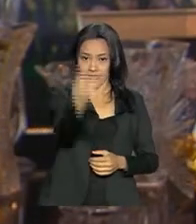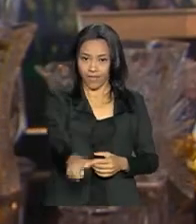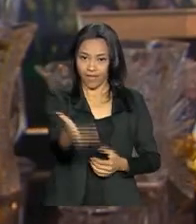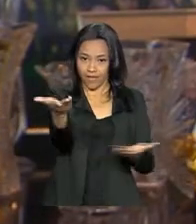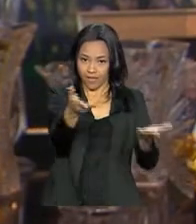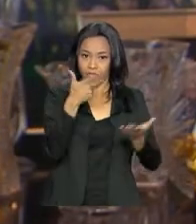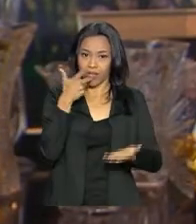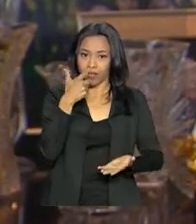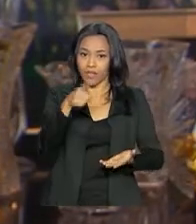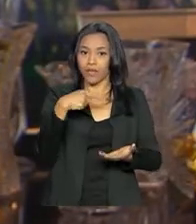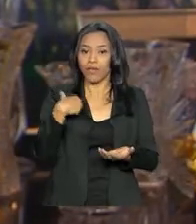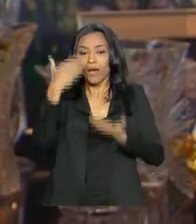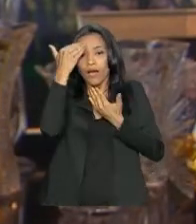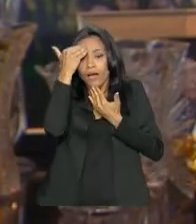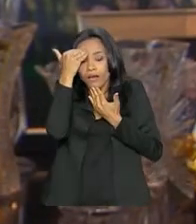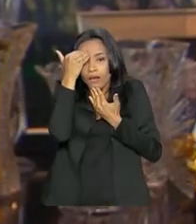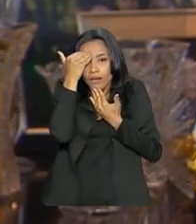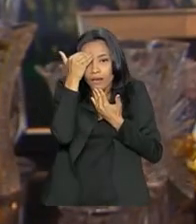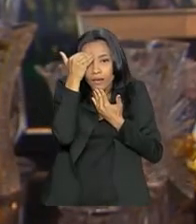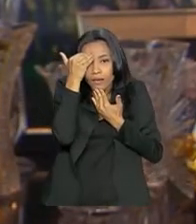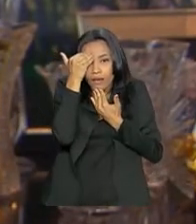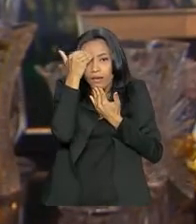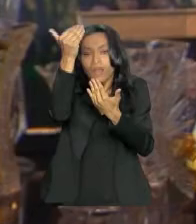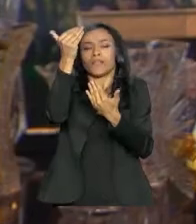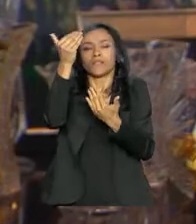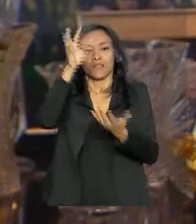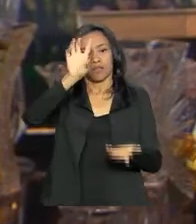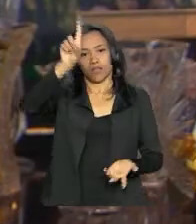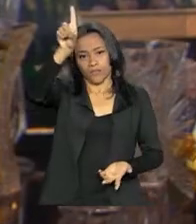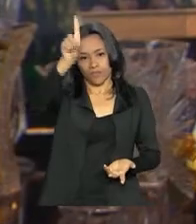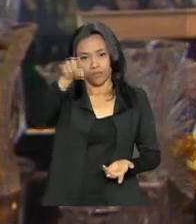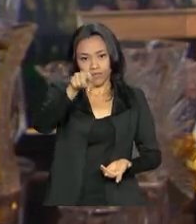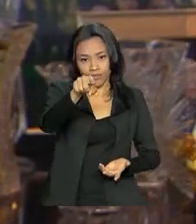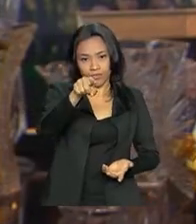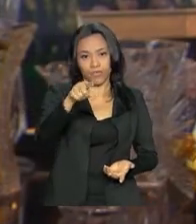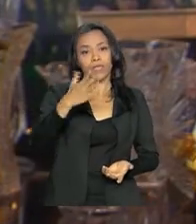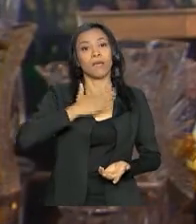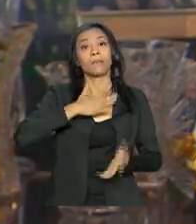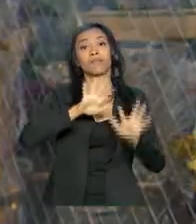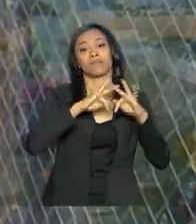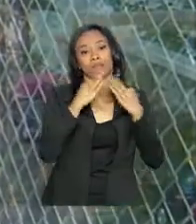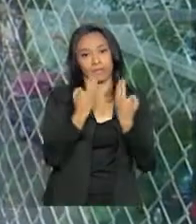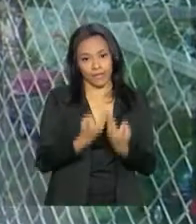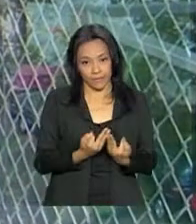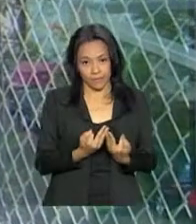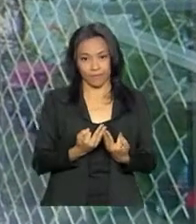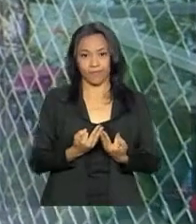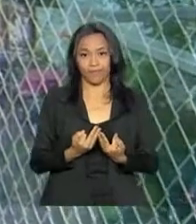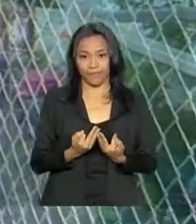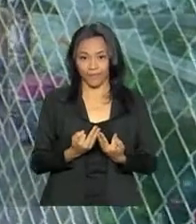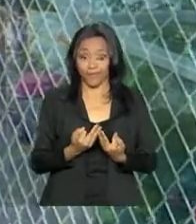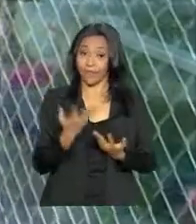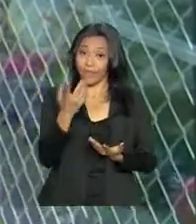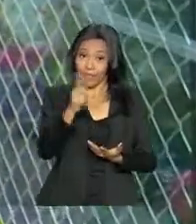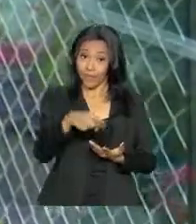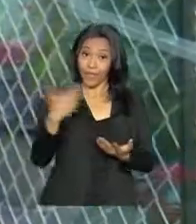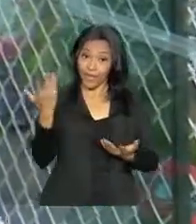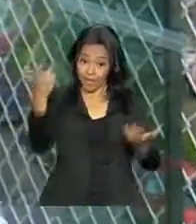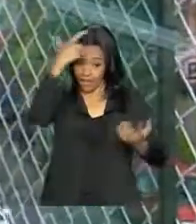agradecer muito muito a deus e à minha família por essa